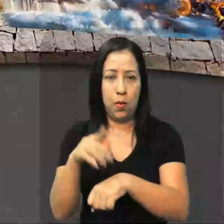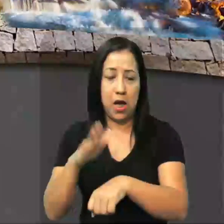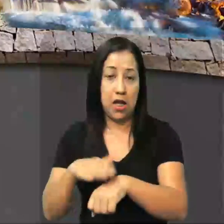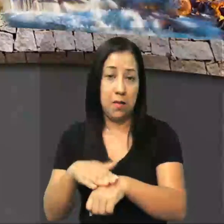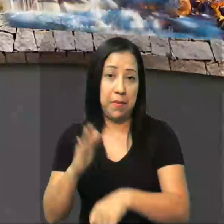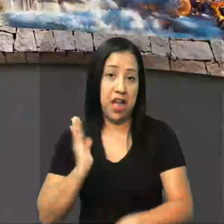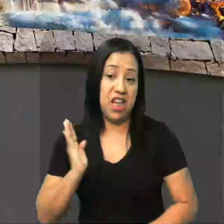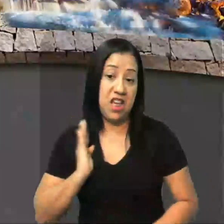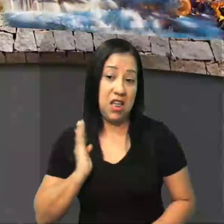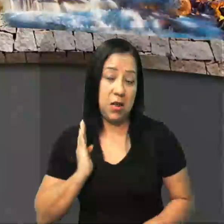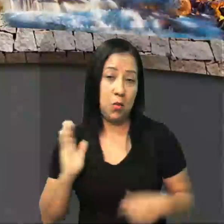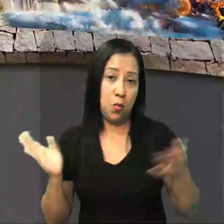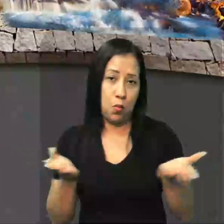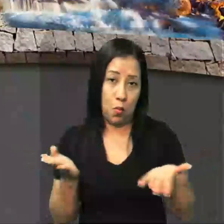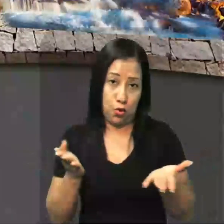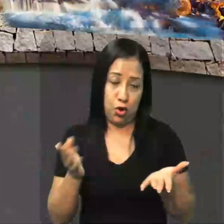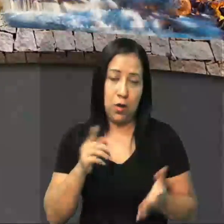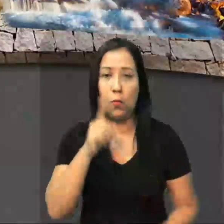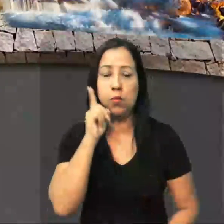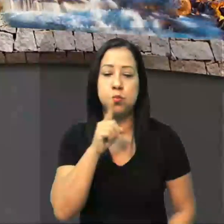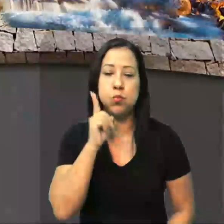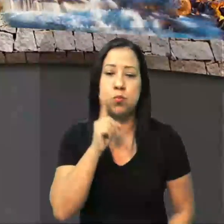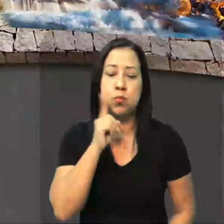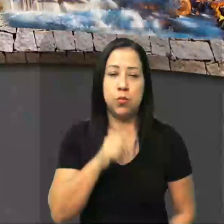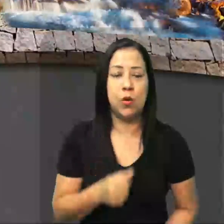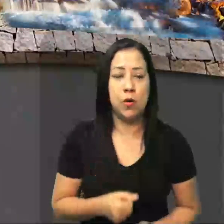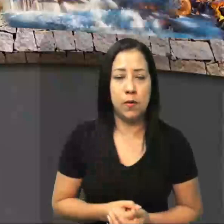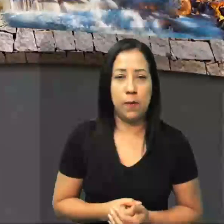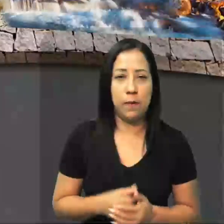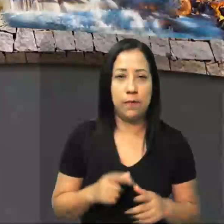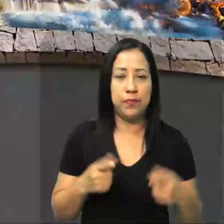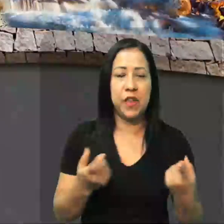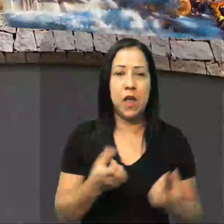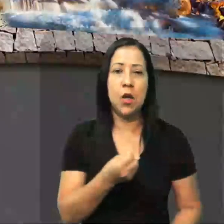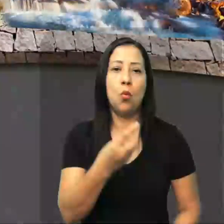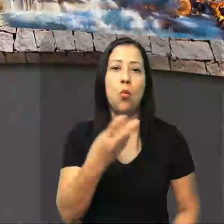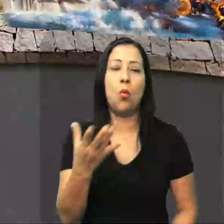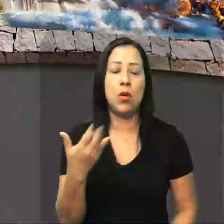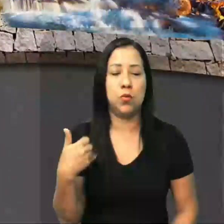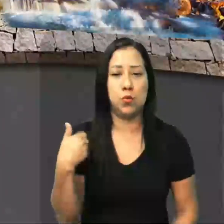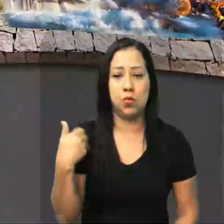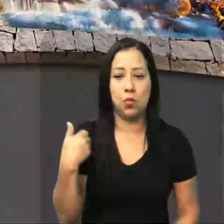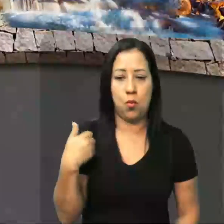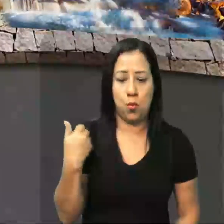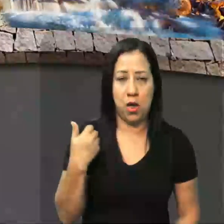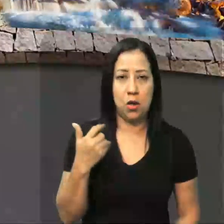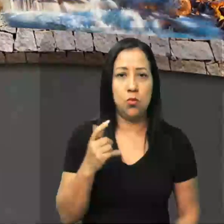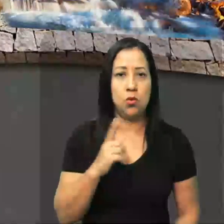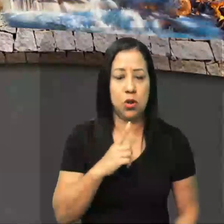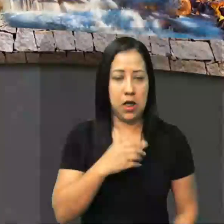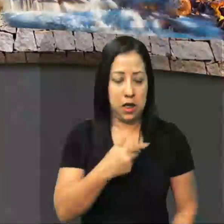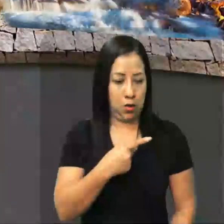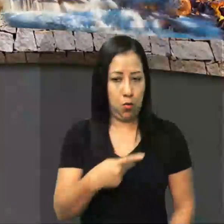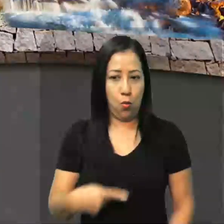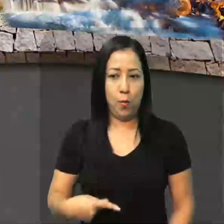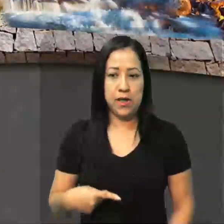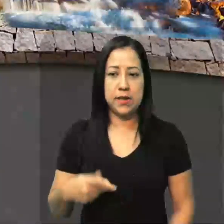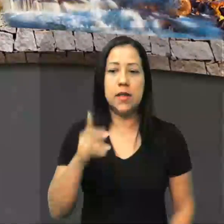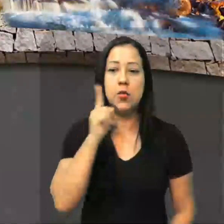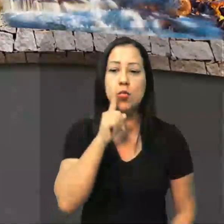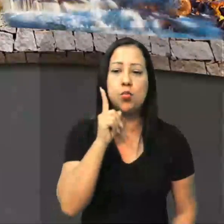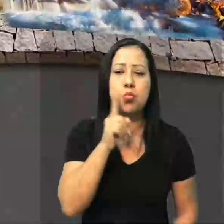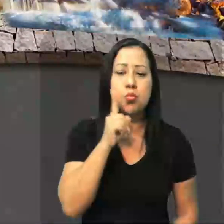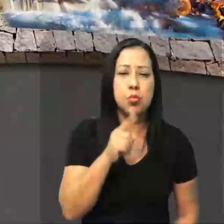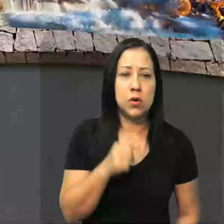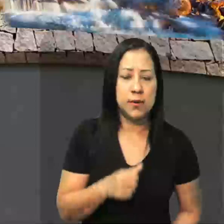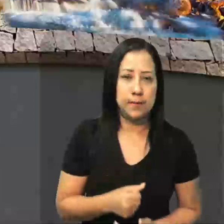Ainda é os Estados Unidos. E quantos anos tem o presidente dos Estados Unidos? Foi eleito agora.